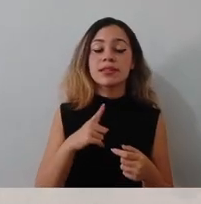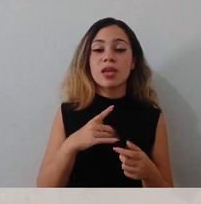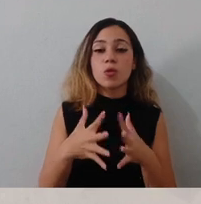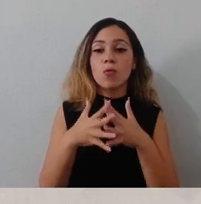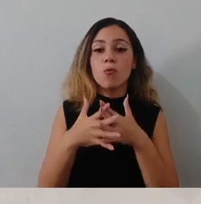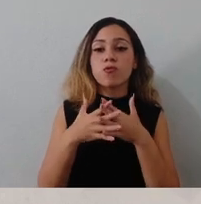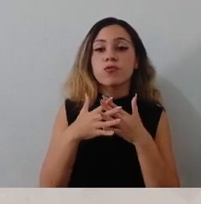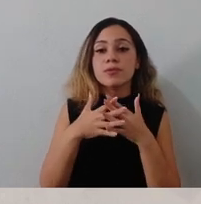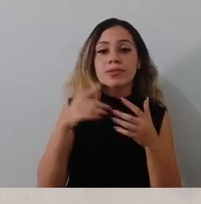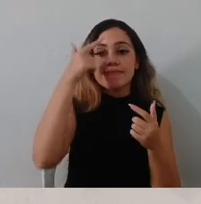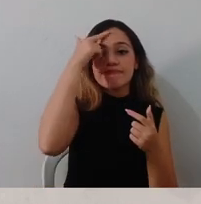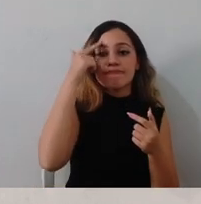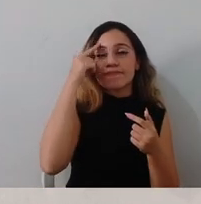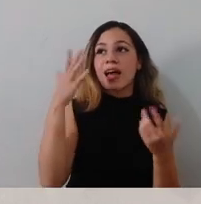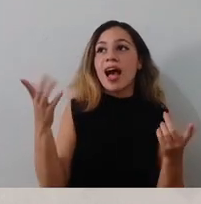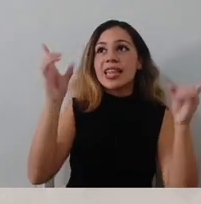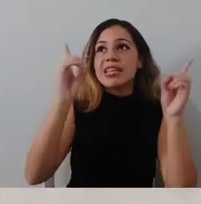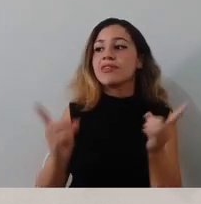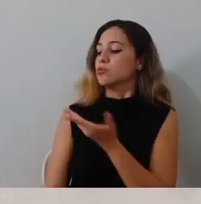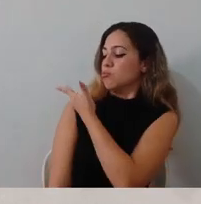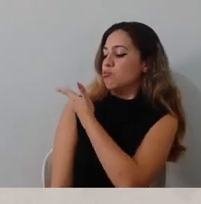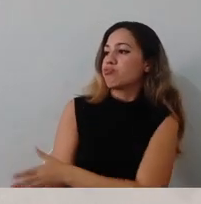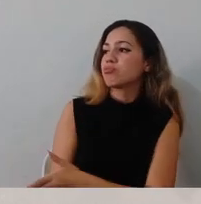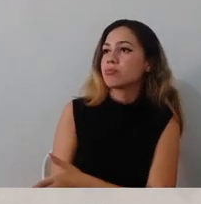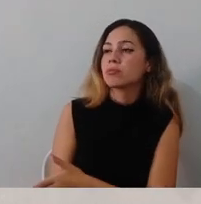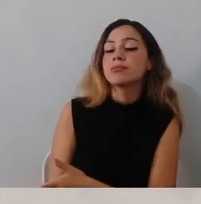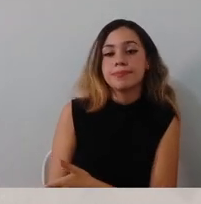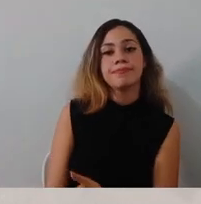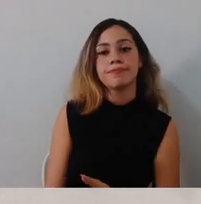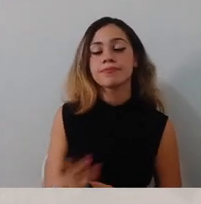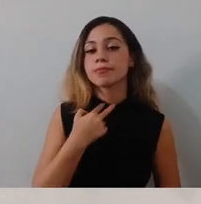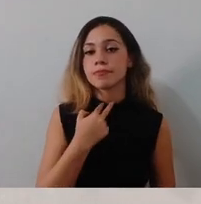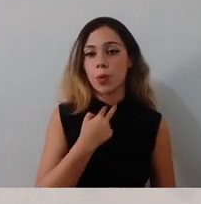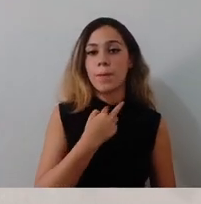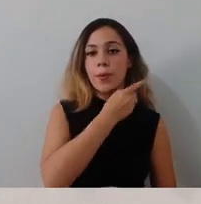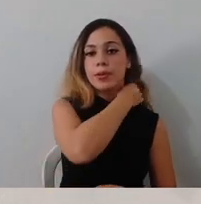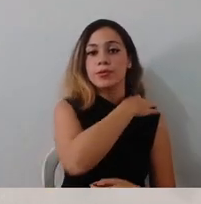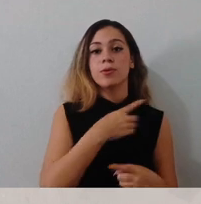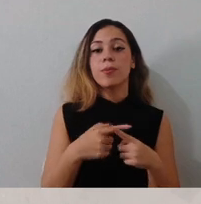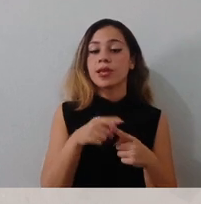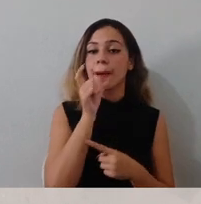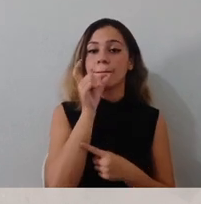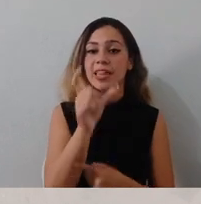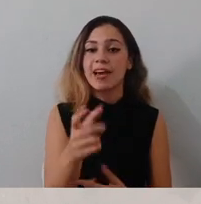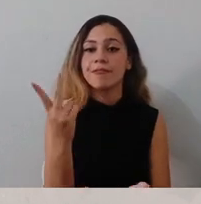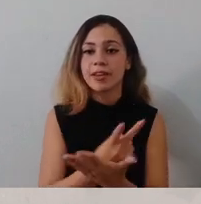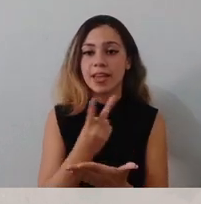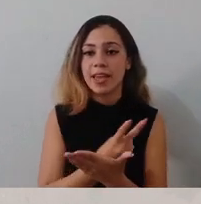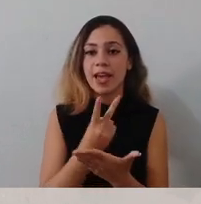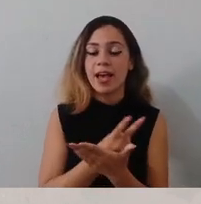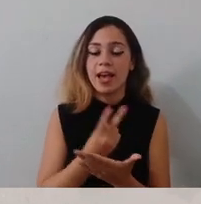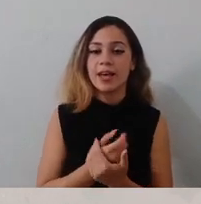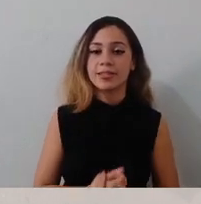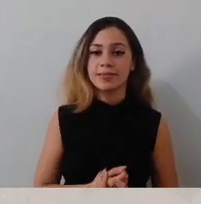Então, você é deficiente porque você não tem um braço. Então, é um defeito. É um termo que pejora. É